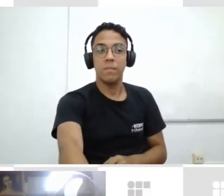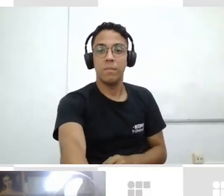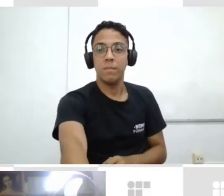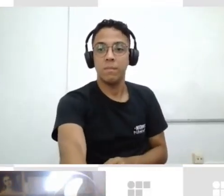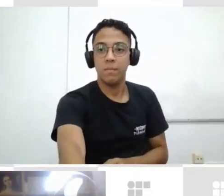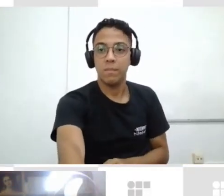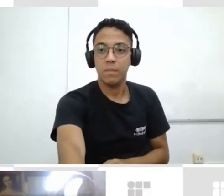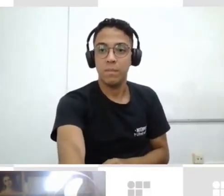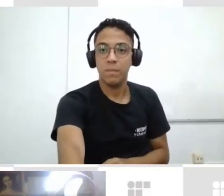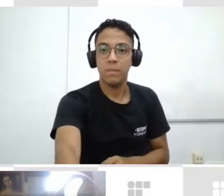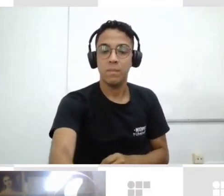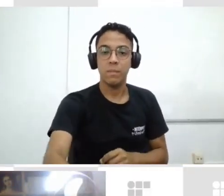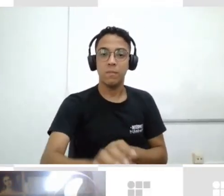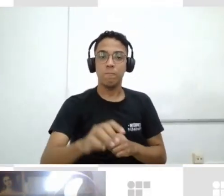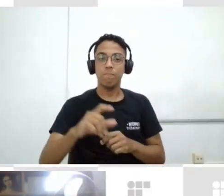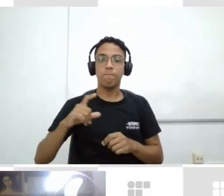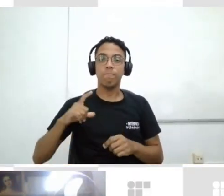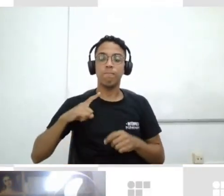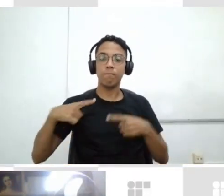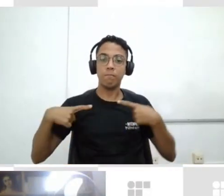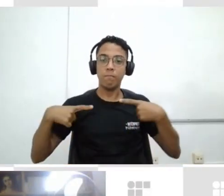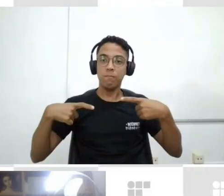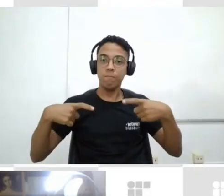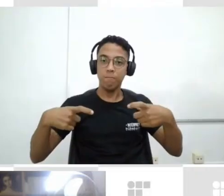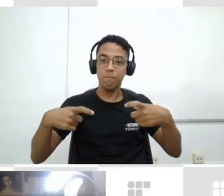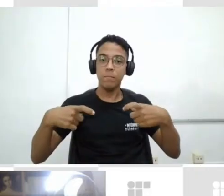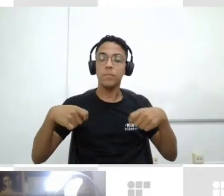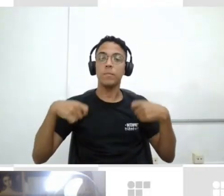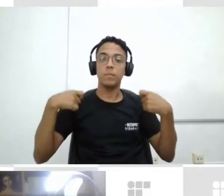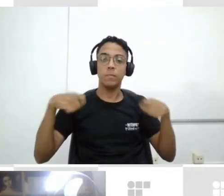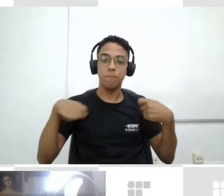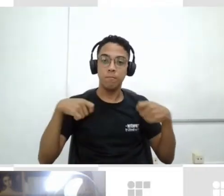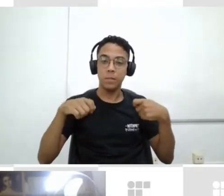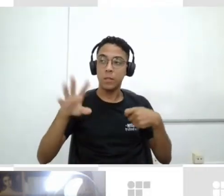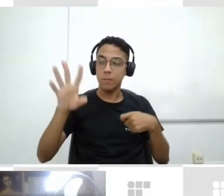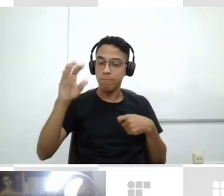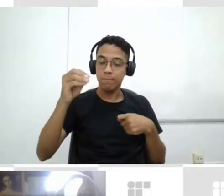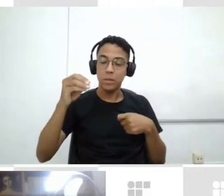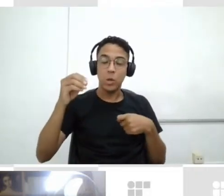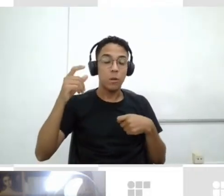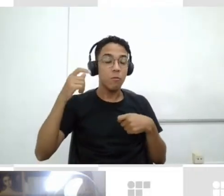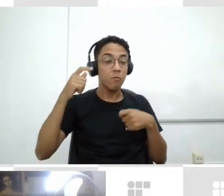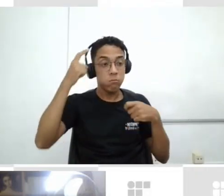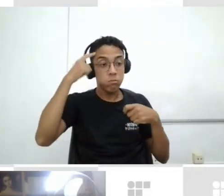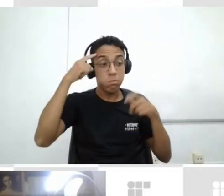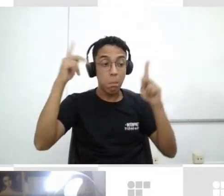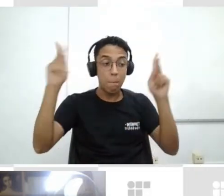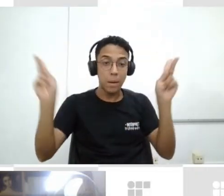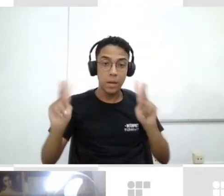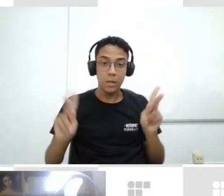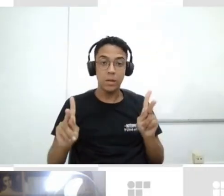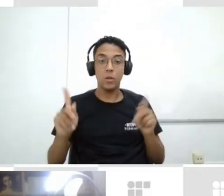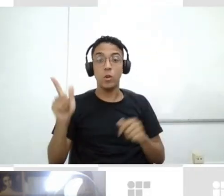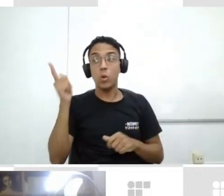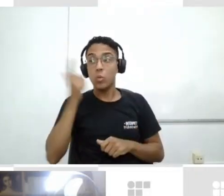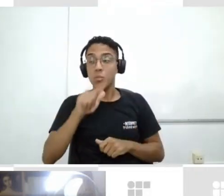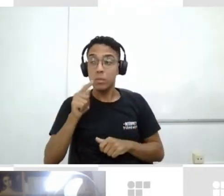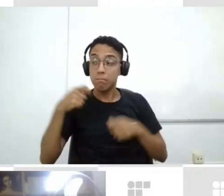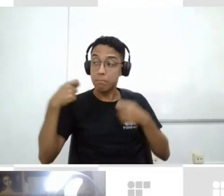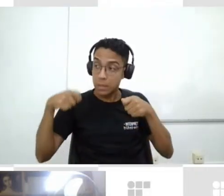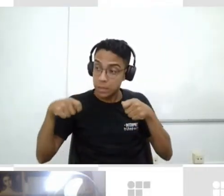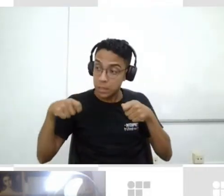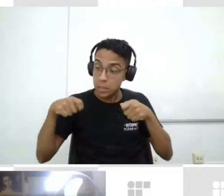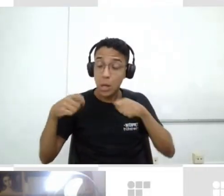os motivos que levam à guerra. Se nós não compreendermos isso, não existe esperança de a gente reverter esse processo. Então,